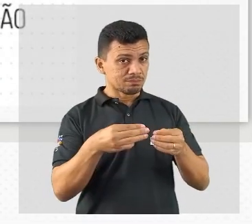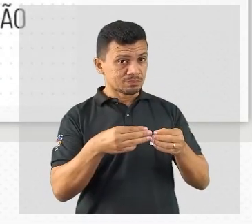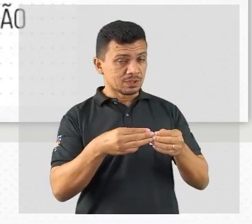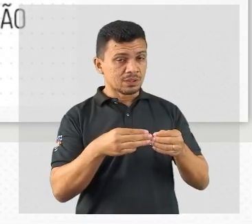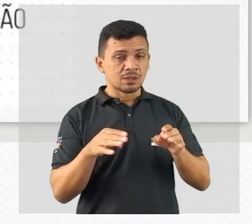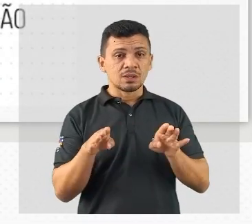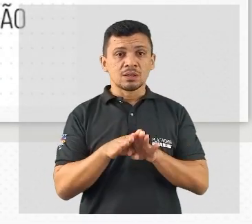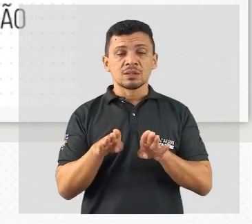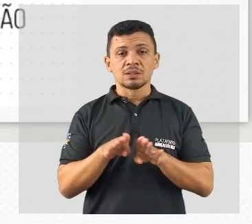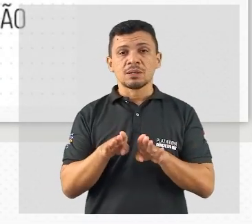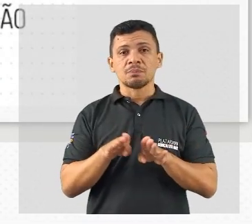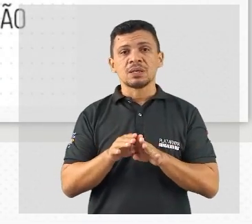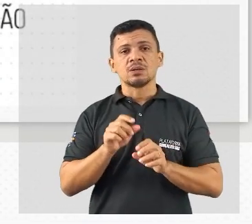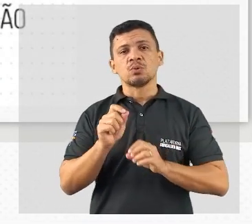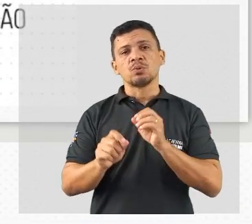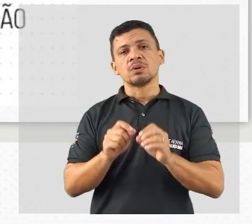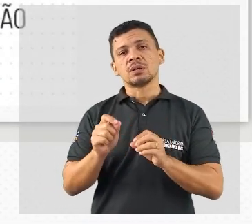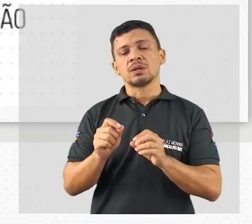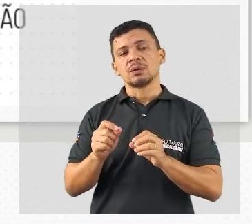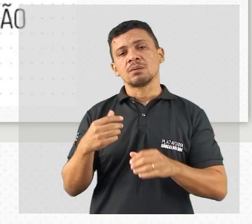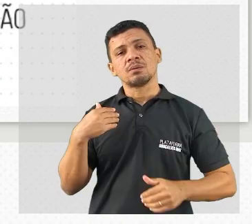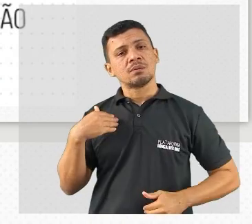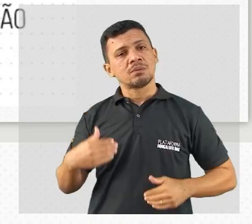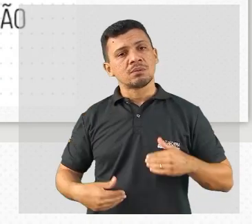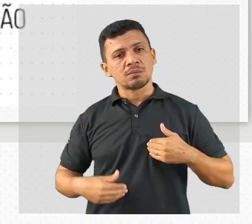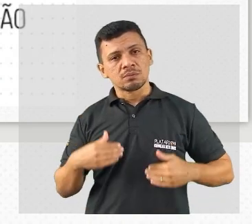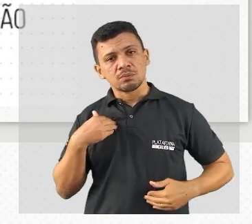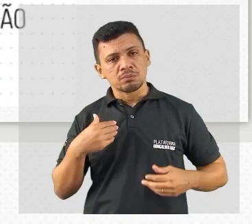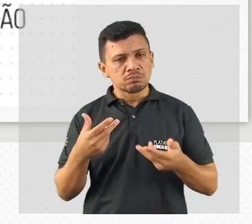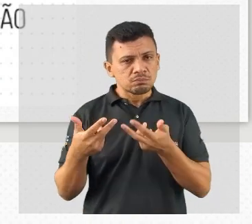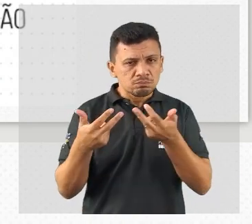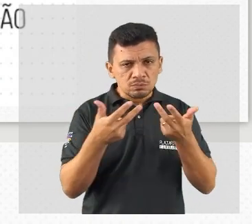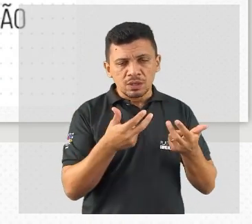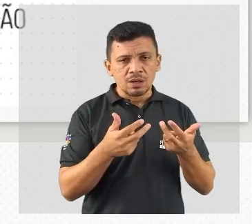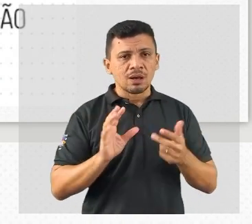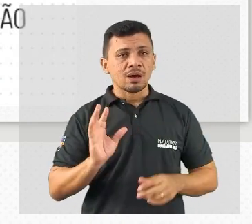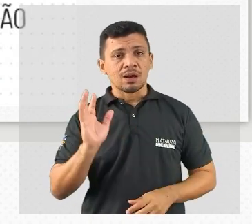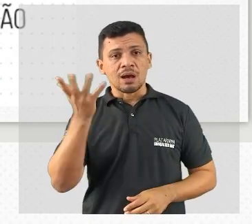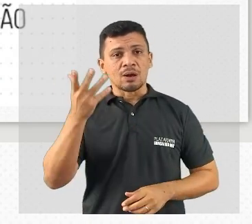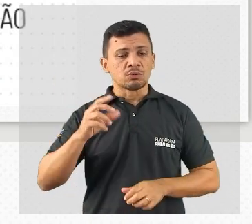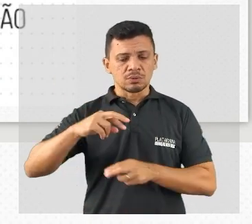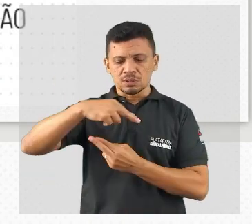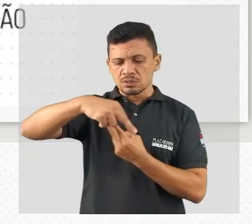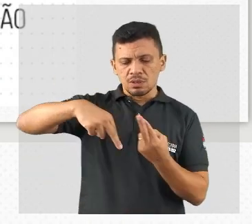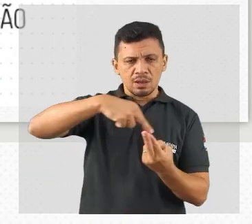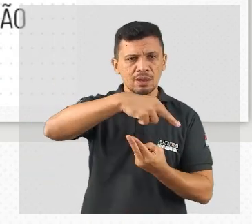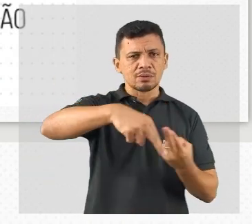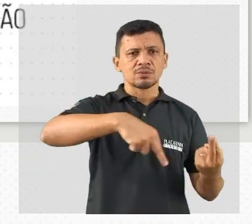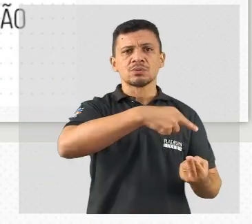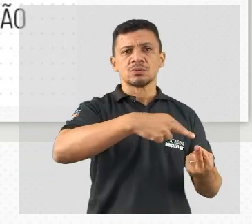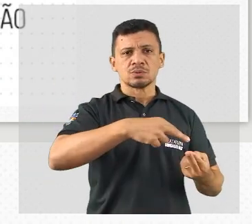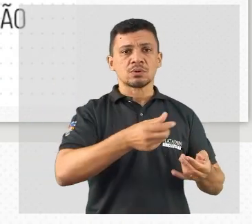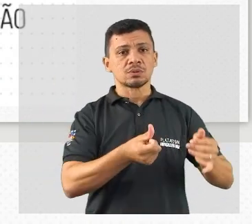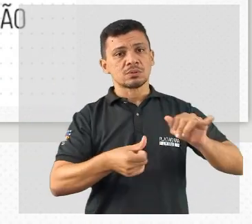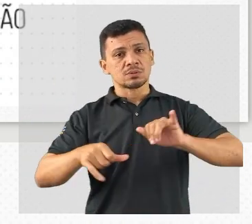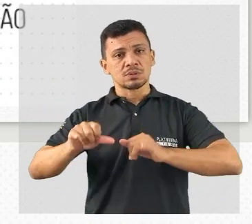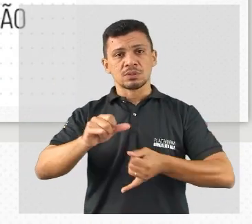como também fisiológica. É o metabolismo, tá? É onde ocorrem várias reações químicas para que